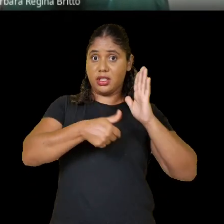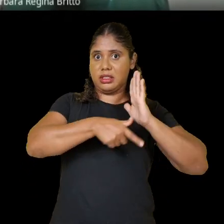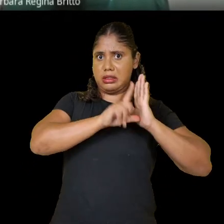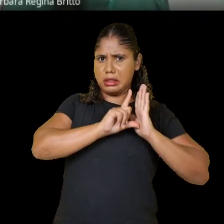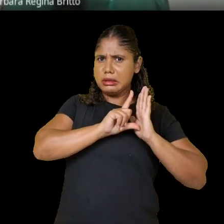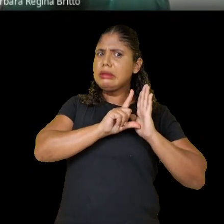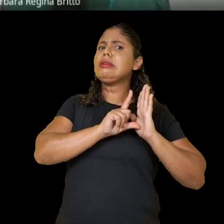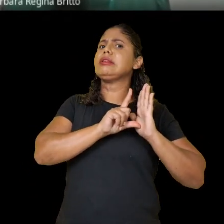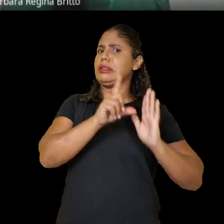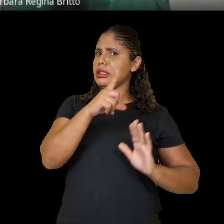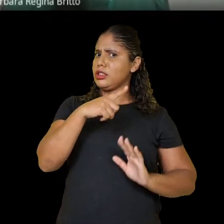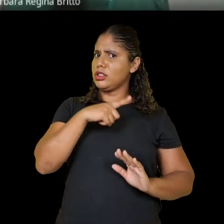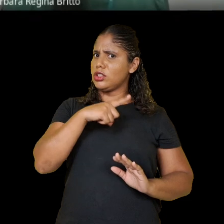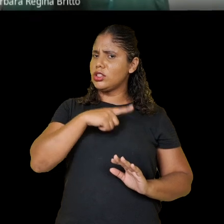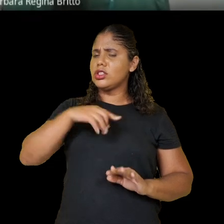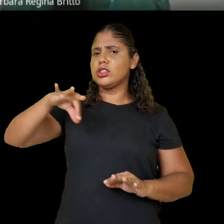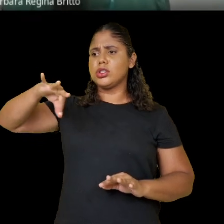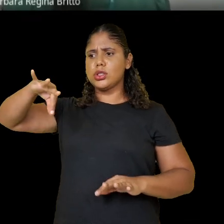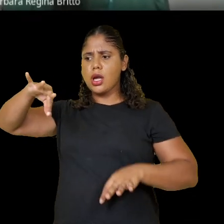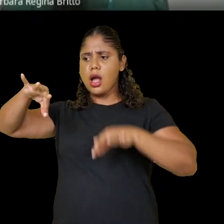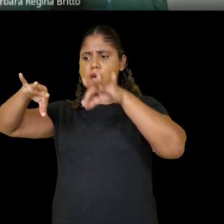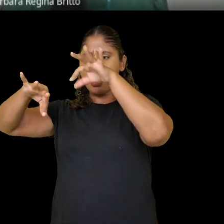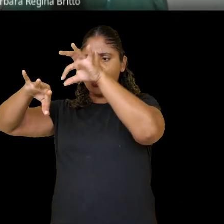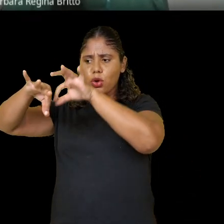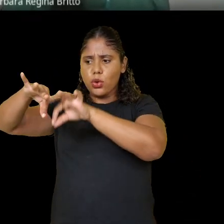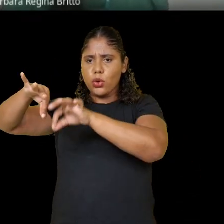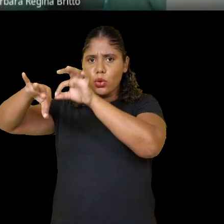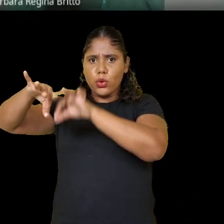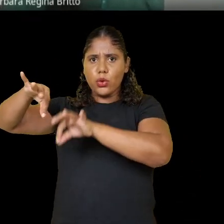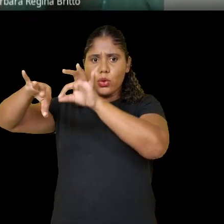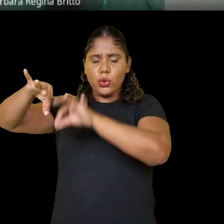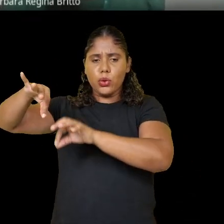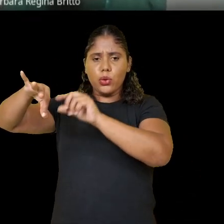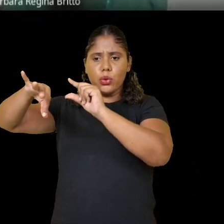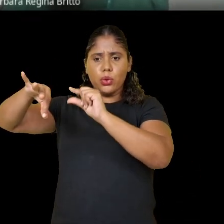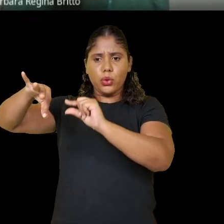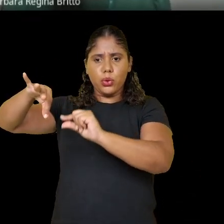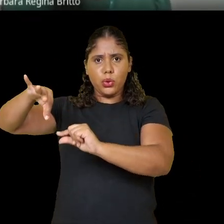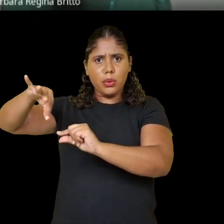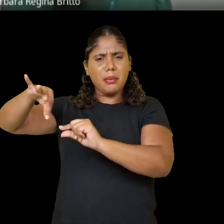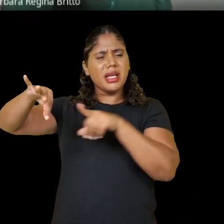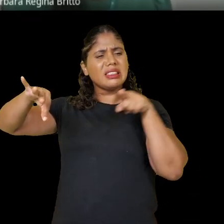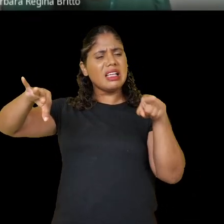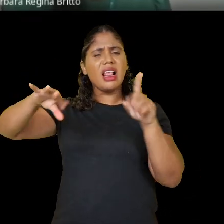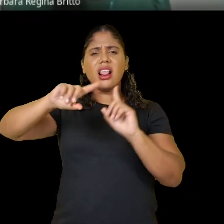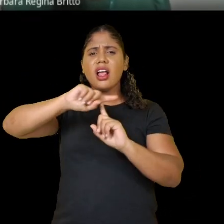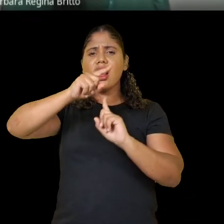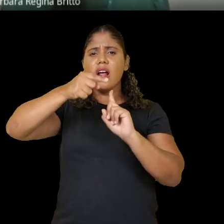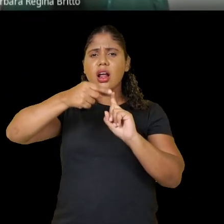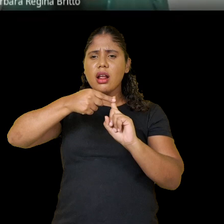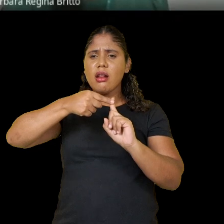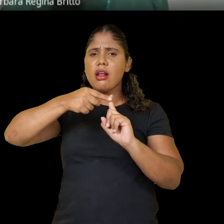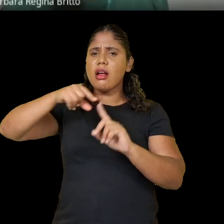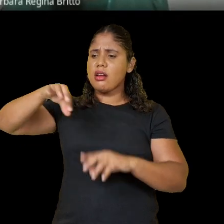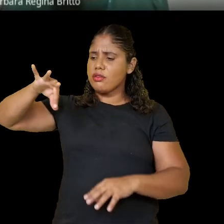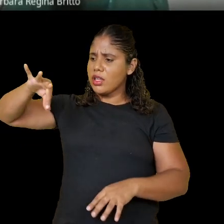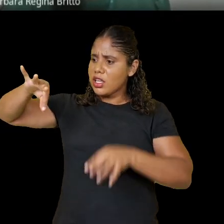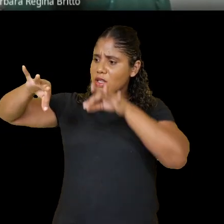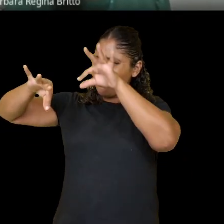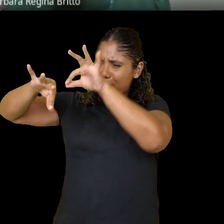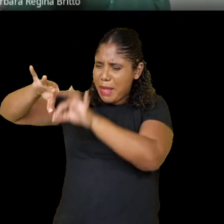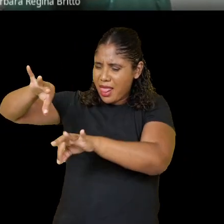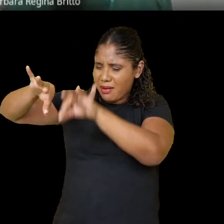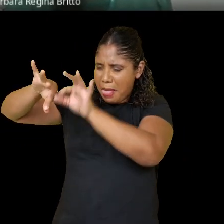que era uma secreção fisiológica reduzida, mas depois que gestou, essa secreção aumentou muito, e aí